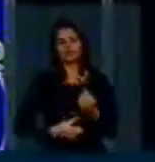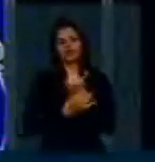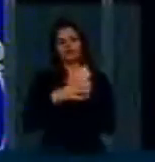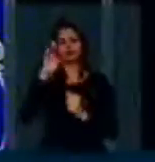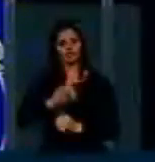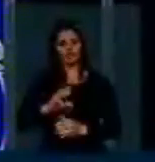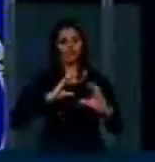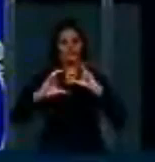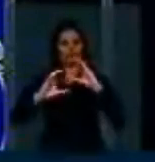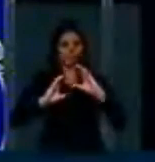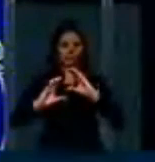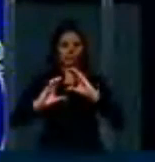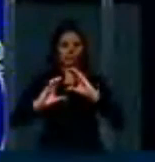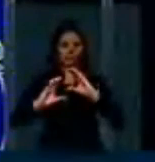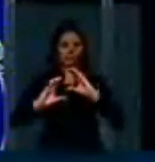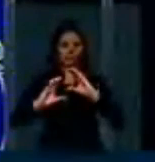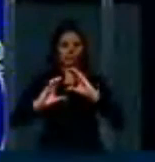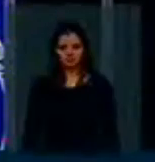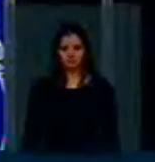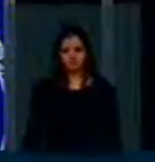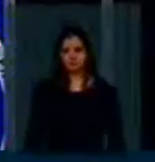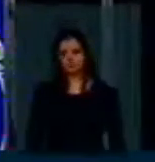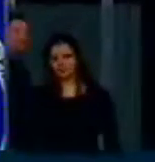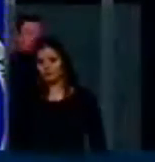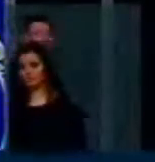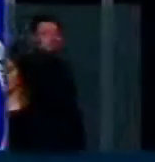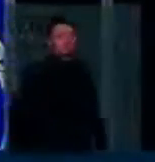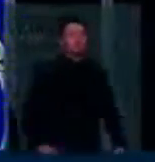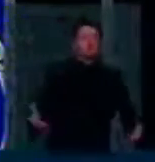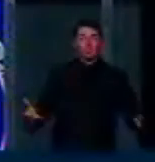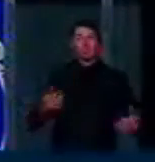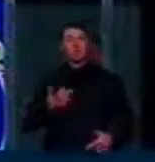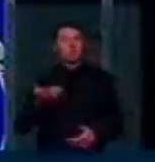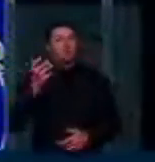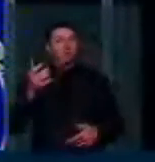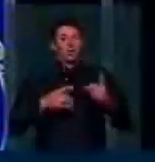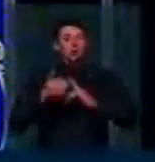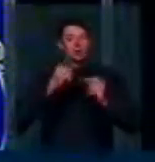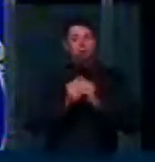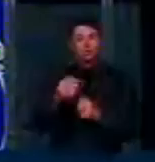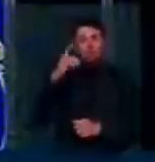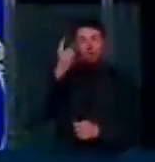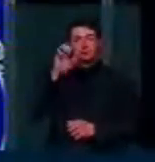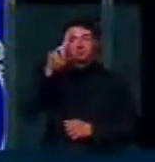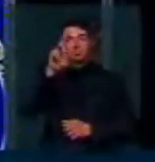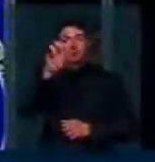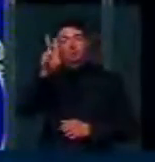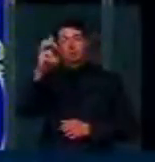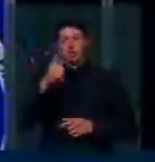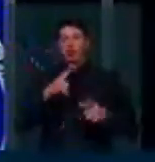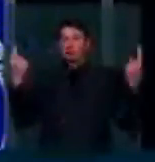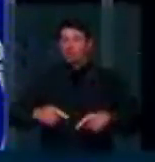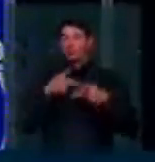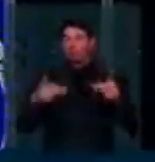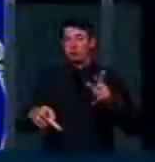direito. E aí eu queria dialogar com o deputado Eduardo Cunha, que falou que o PMDB estará contra o projeto do